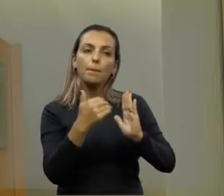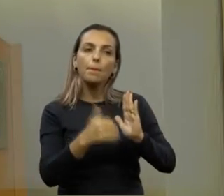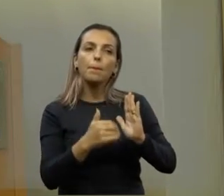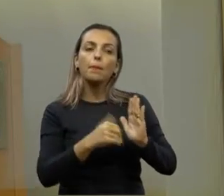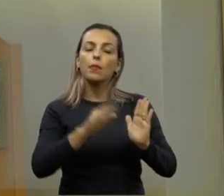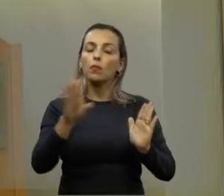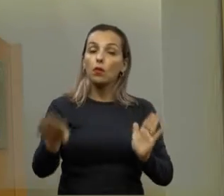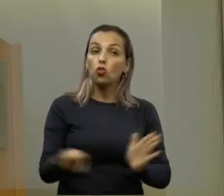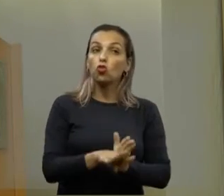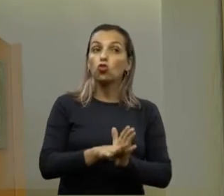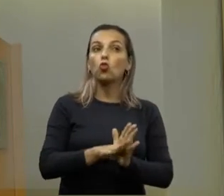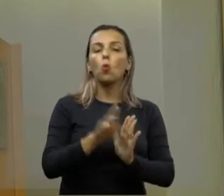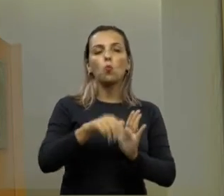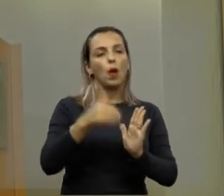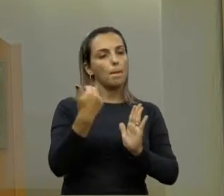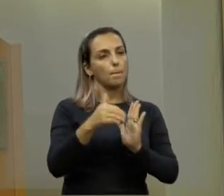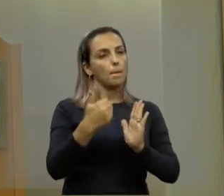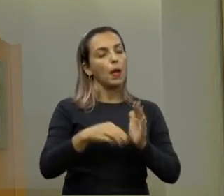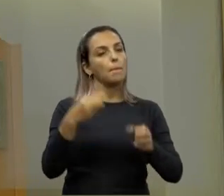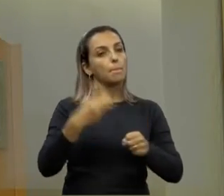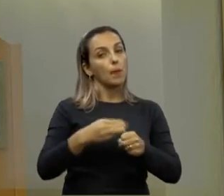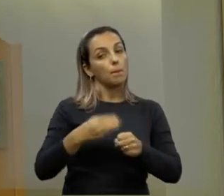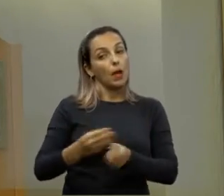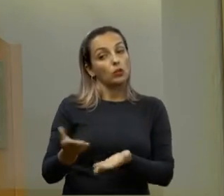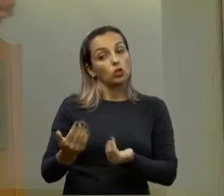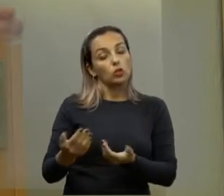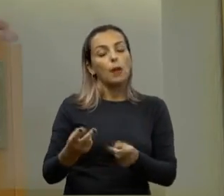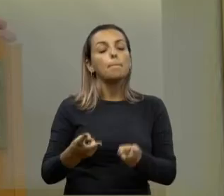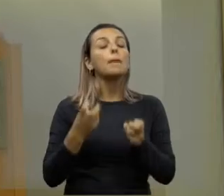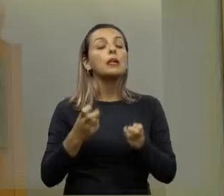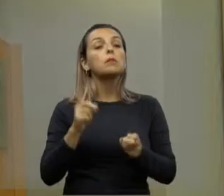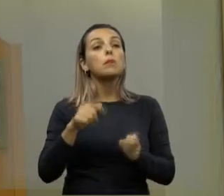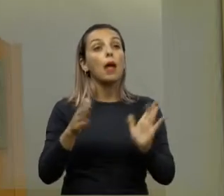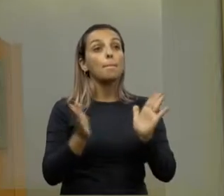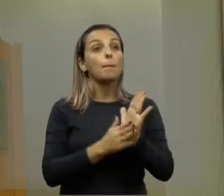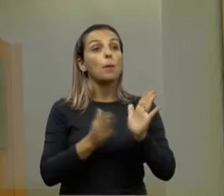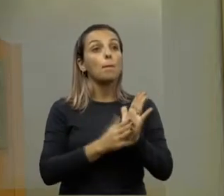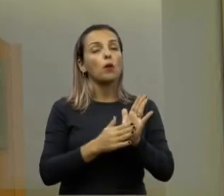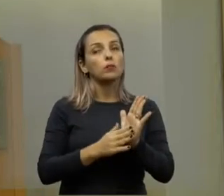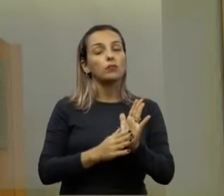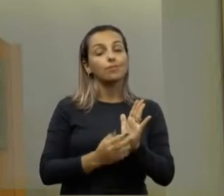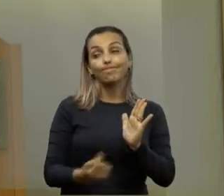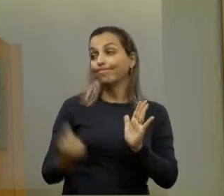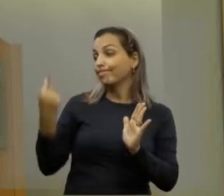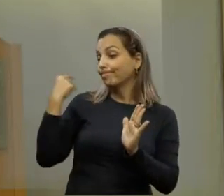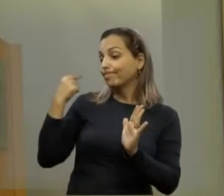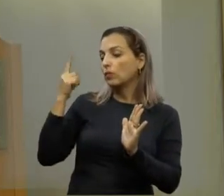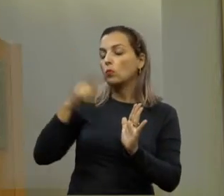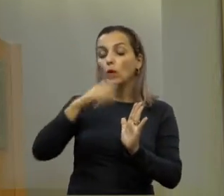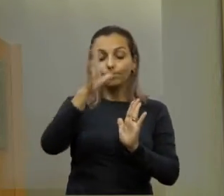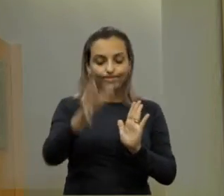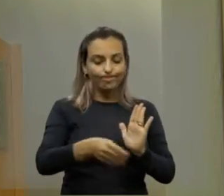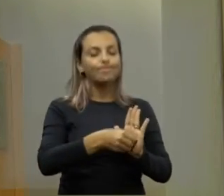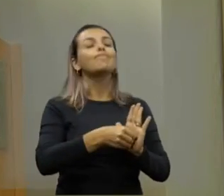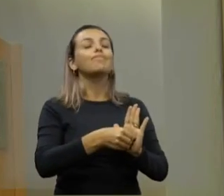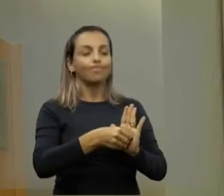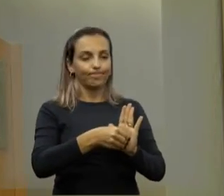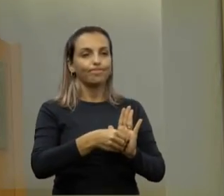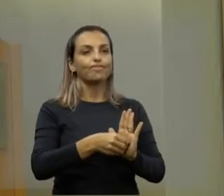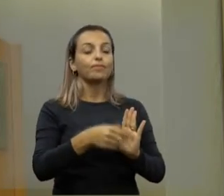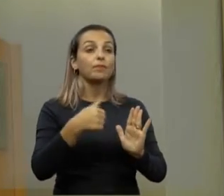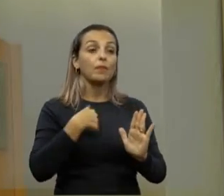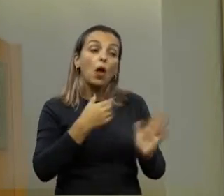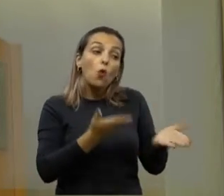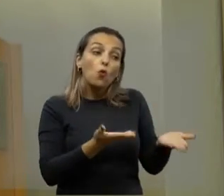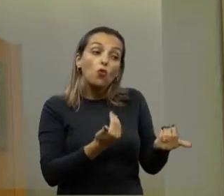quando ele chega aqui na casa com um plano Municipal de juventude e a gente vê o que foi para o posto lá na pré-conferência tá aqui e várias eu